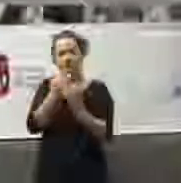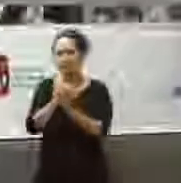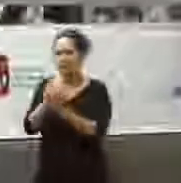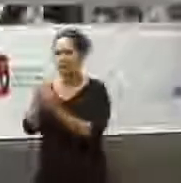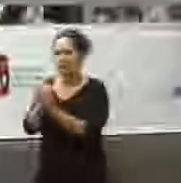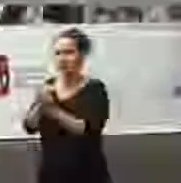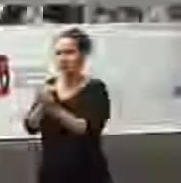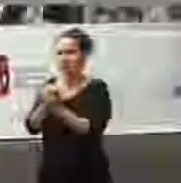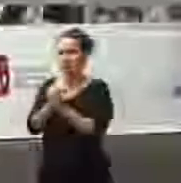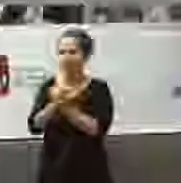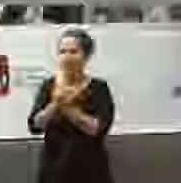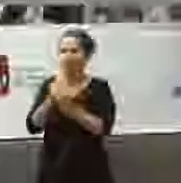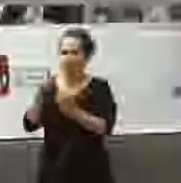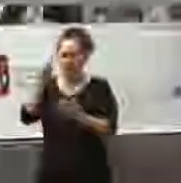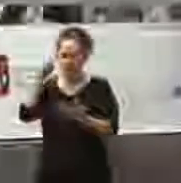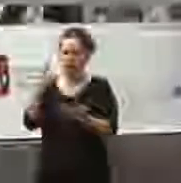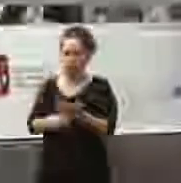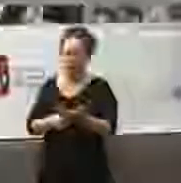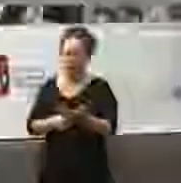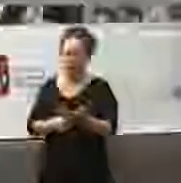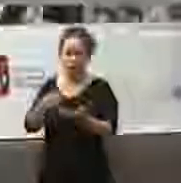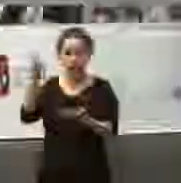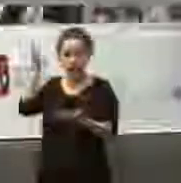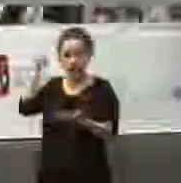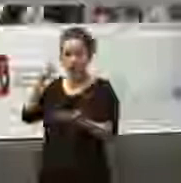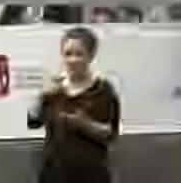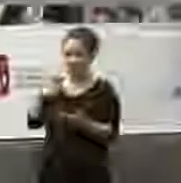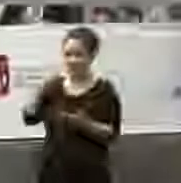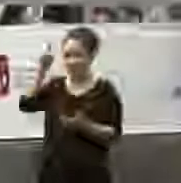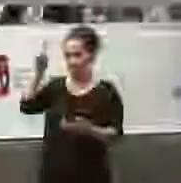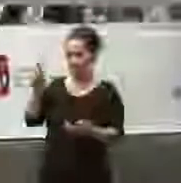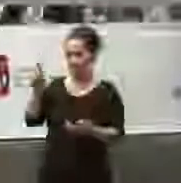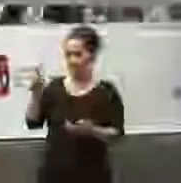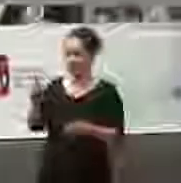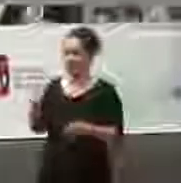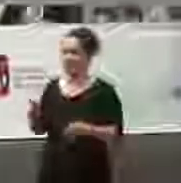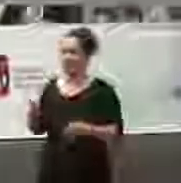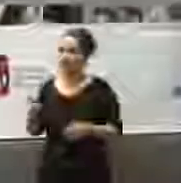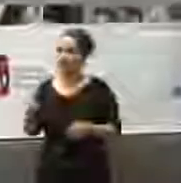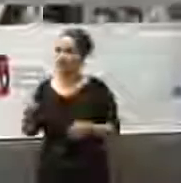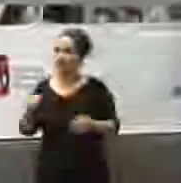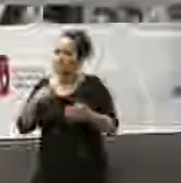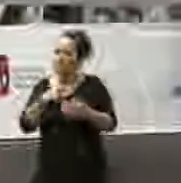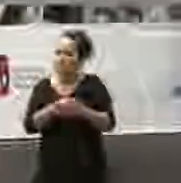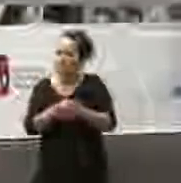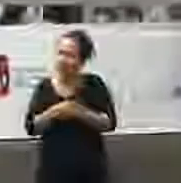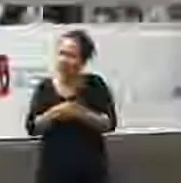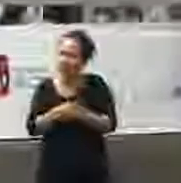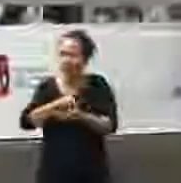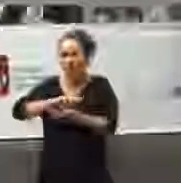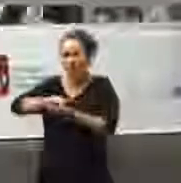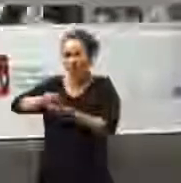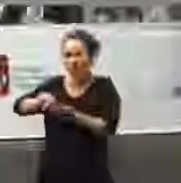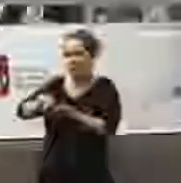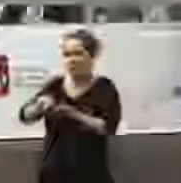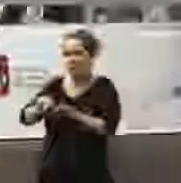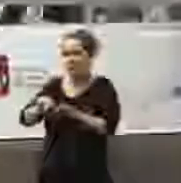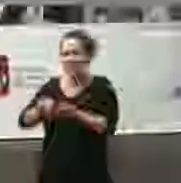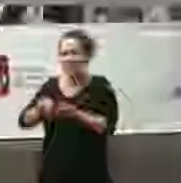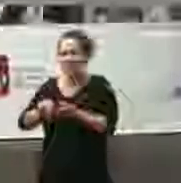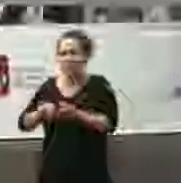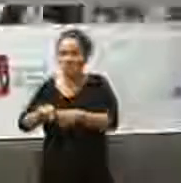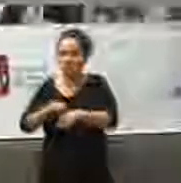transitados em julgados nem julgado antes da nossa da nossa gestão que deveria é fatores de coagulação